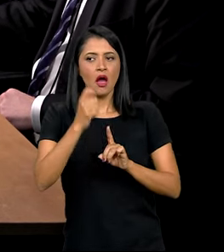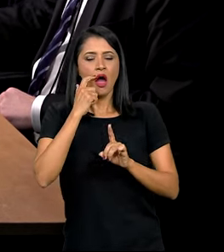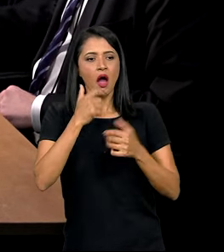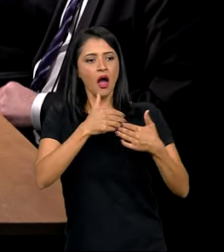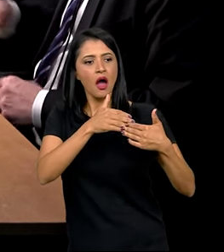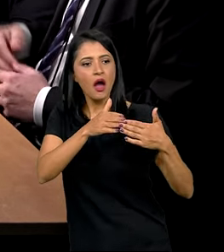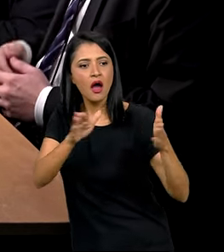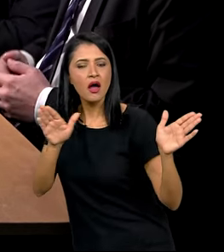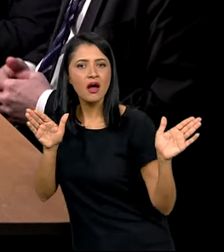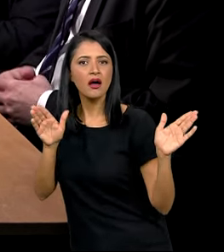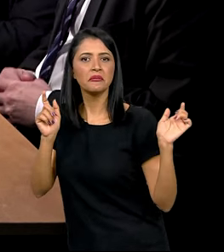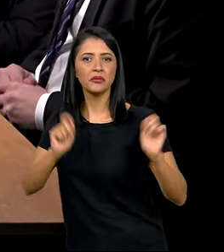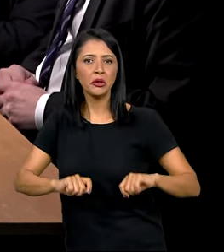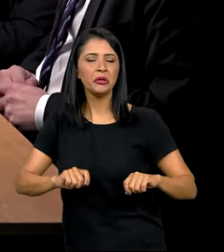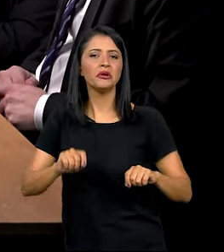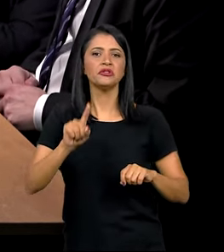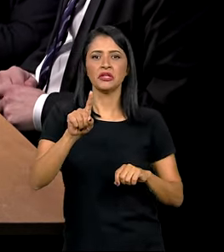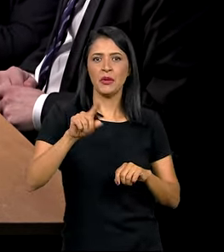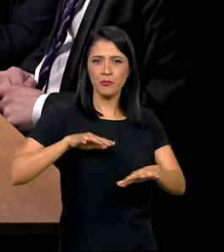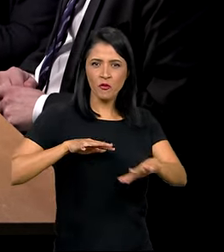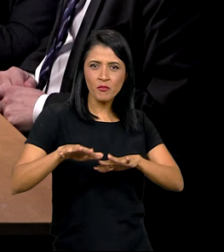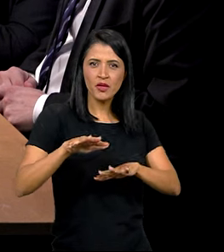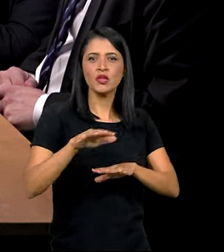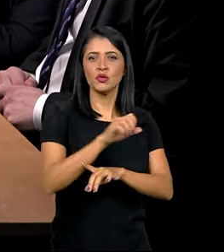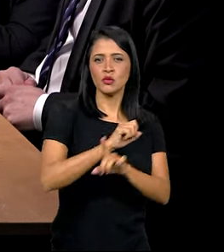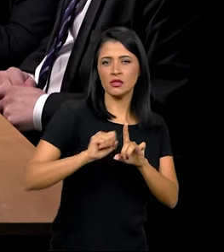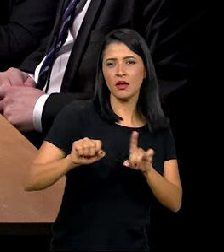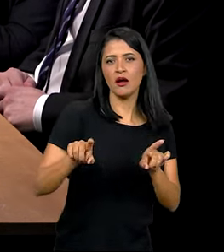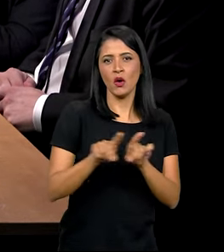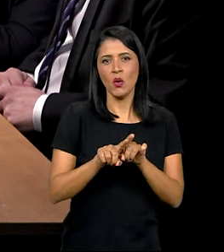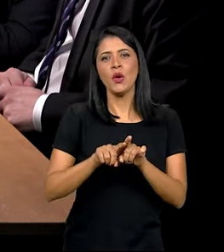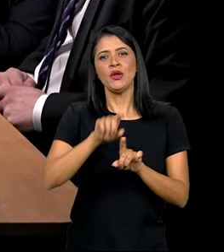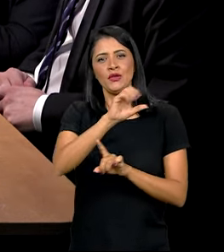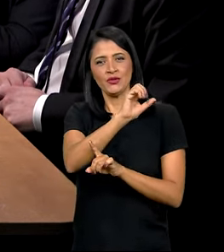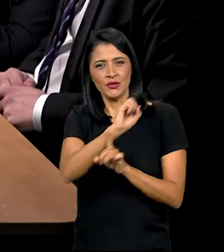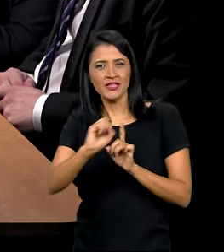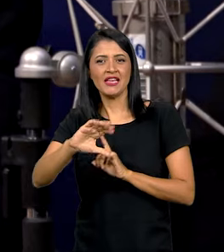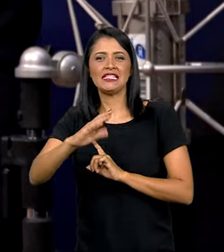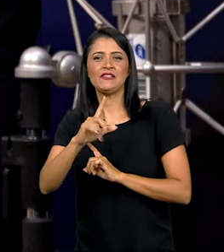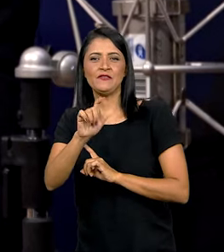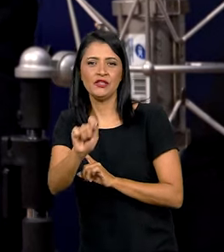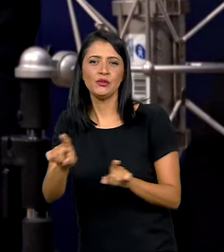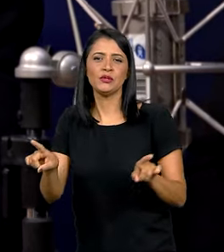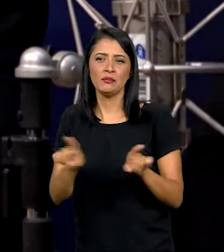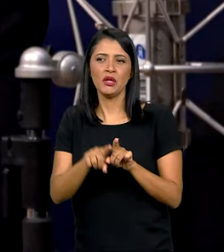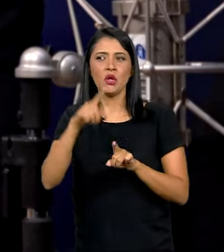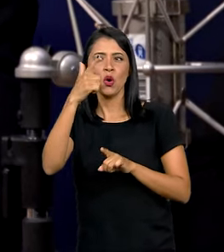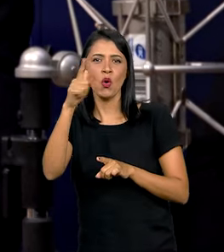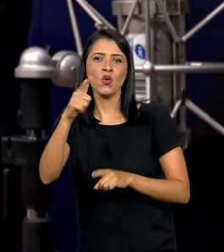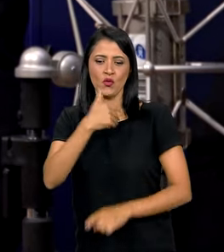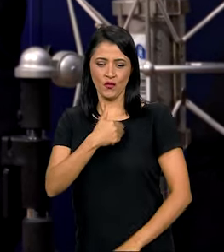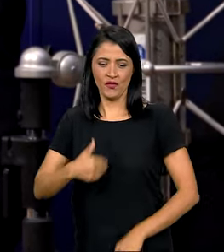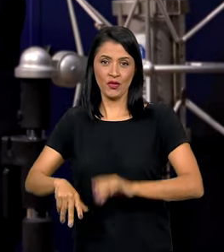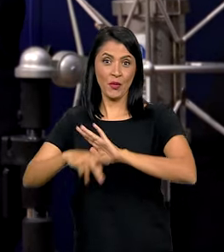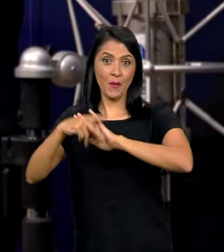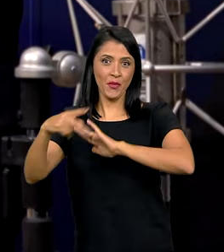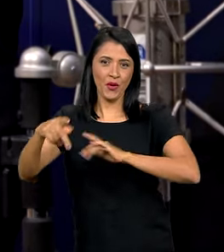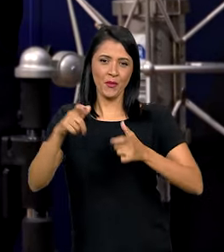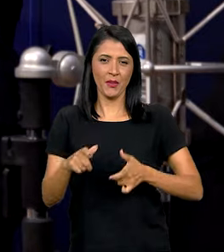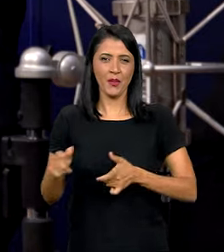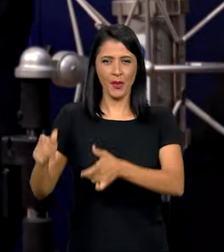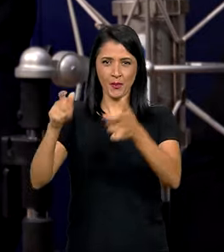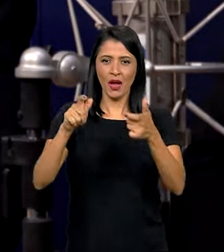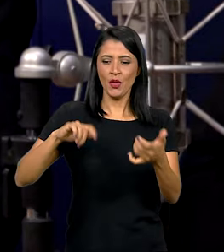uma abertura não só eh pros movimentos sociais pra sociedade civil como um todo mas para outros governos locais também que estão aí